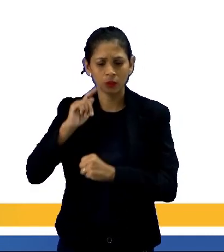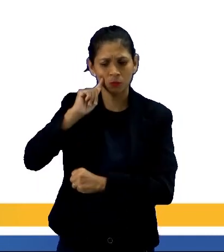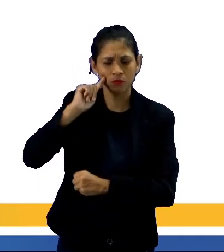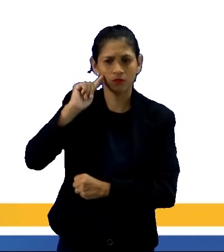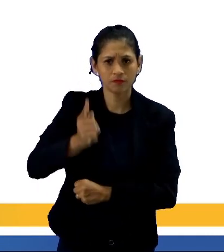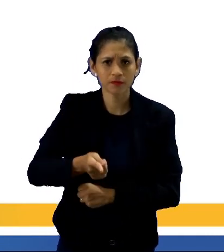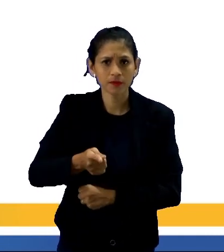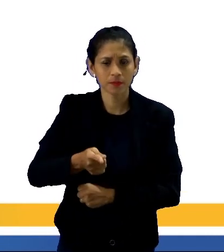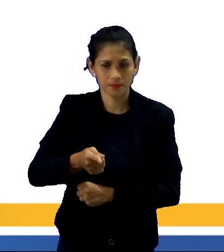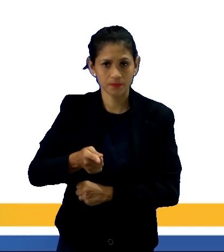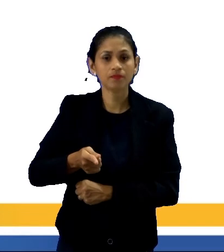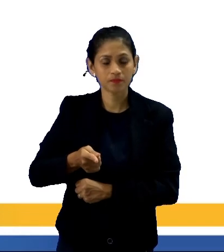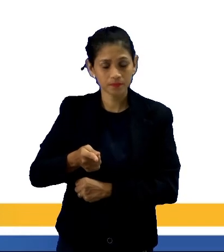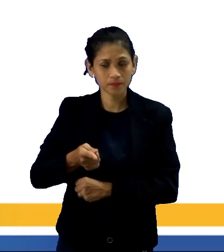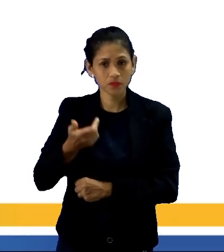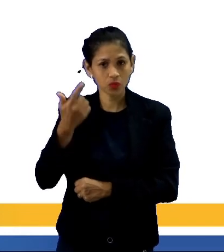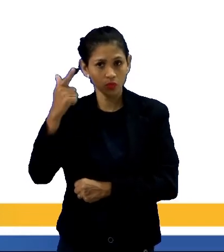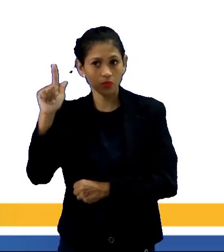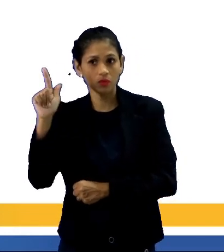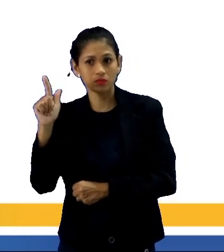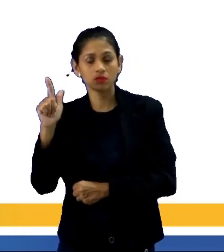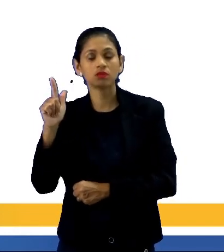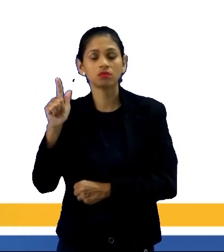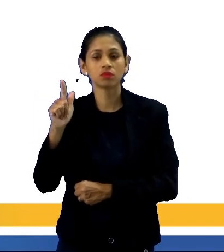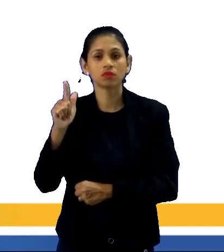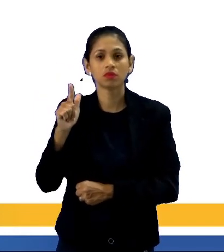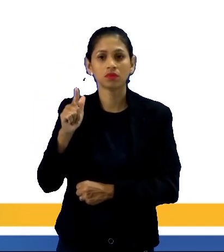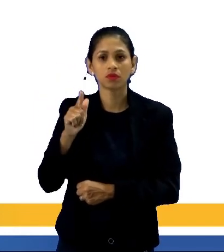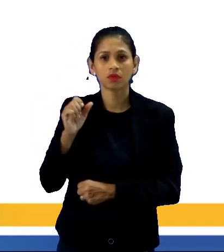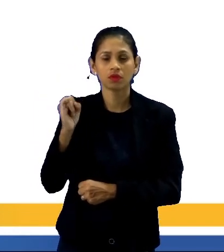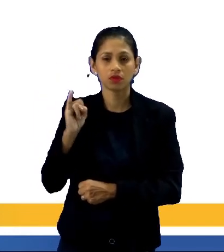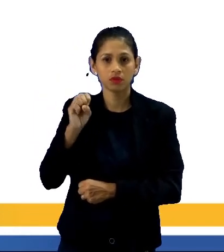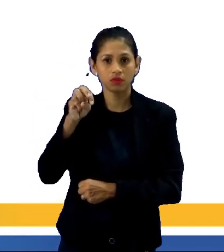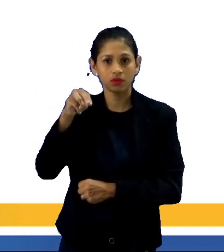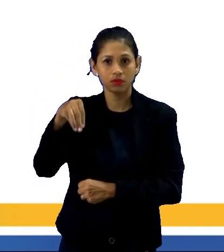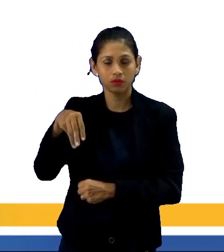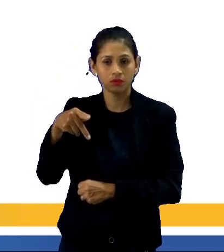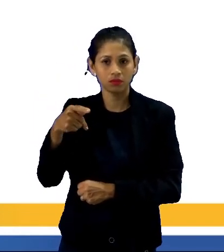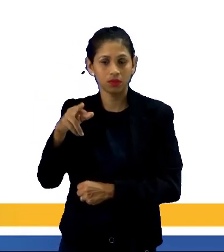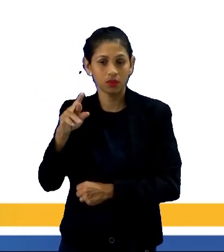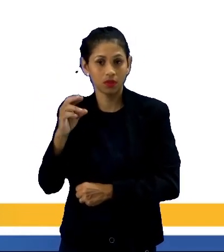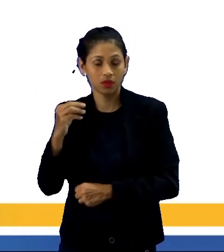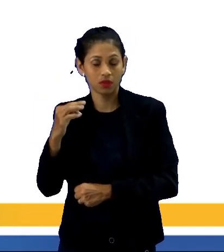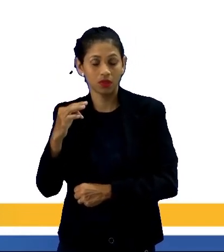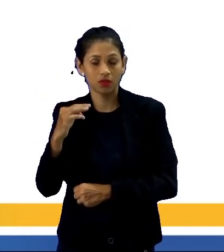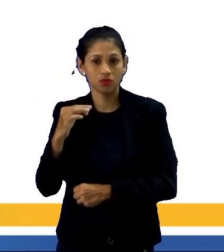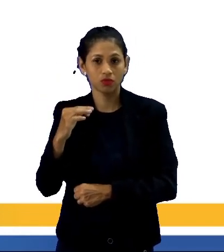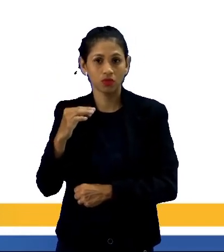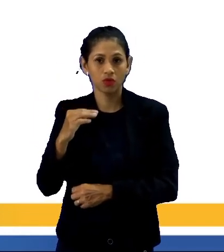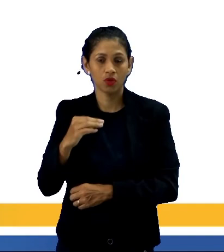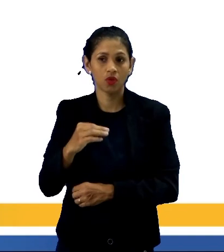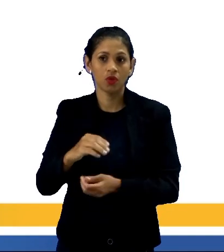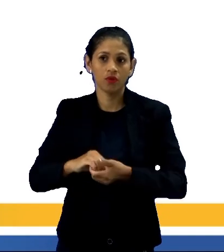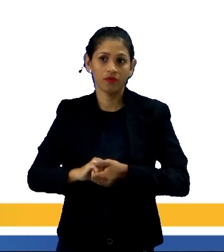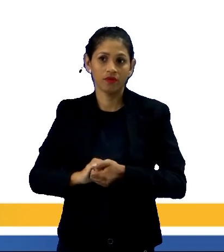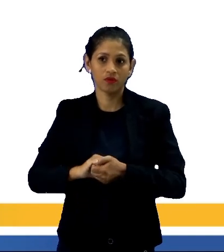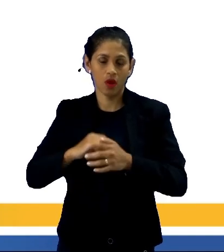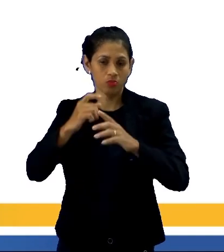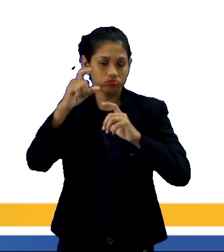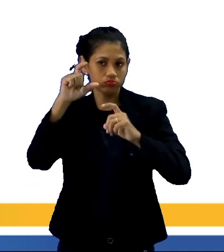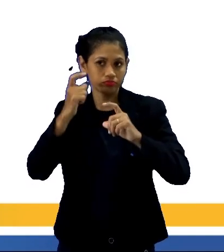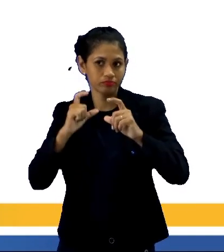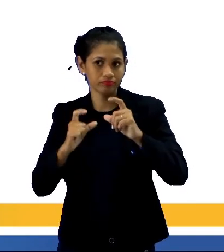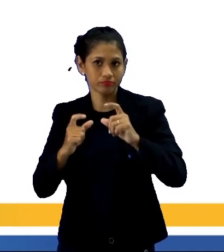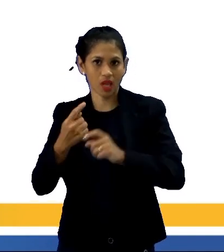impelir ações a outras pessoas, o modo imperativo não é conjugado na primeira pessoa do singular, eu. Olha